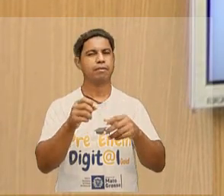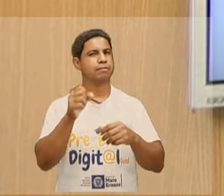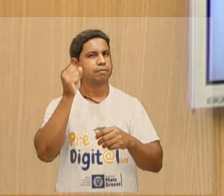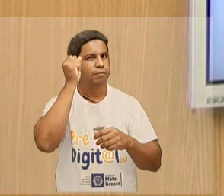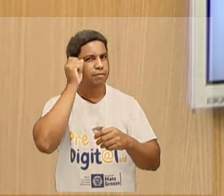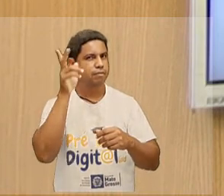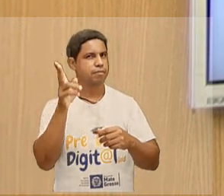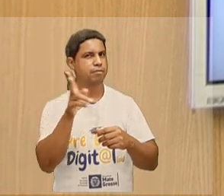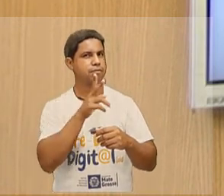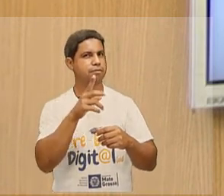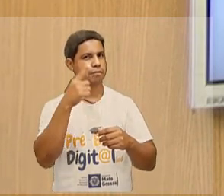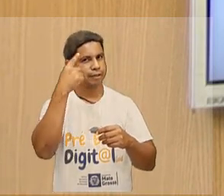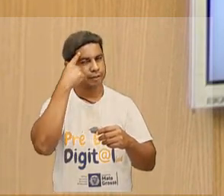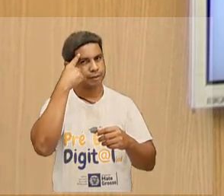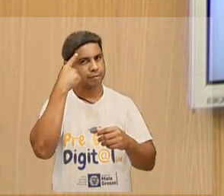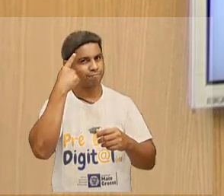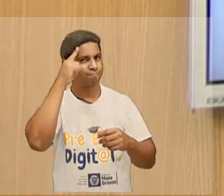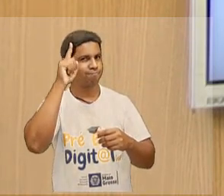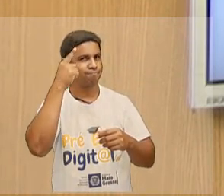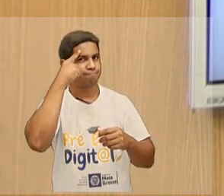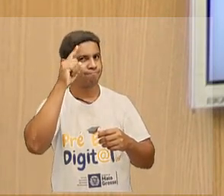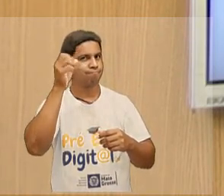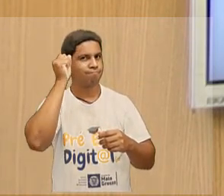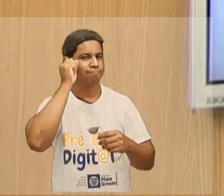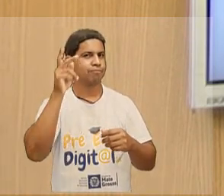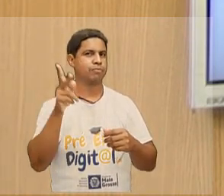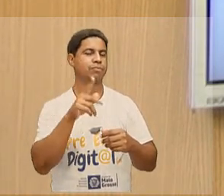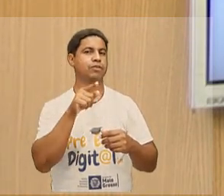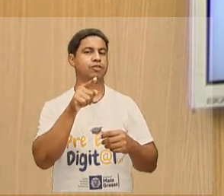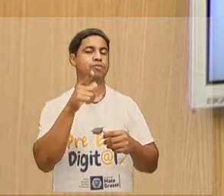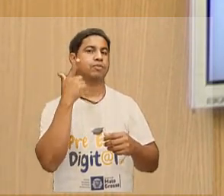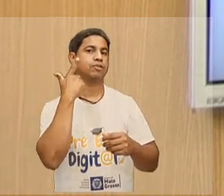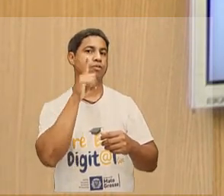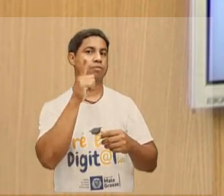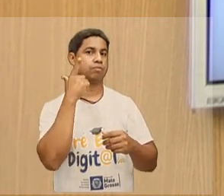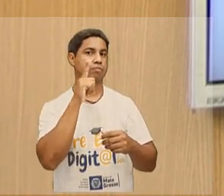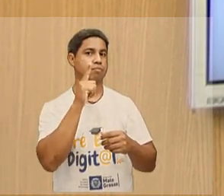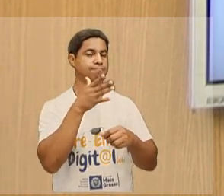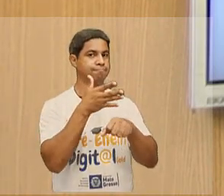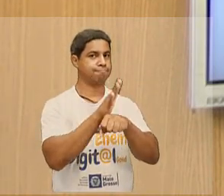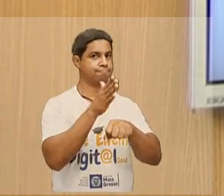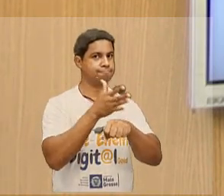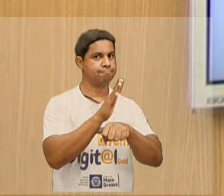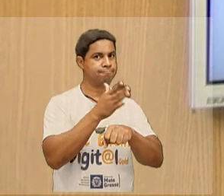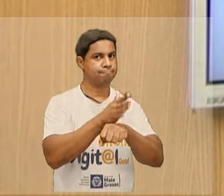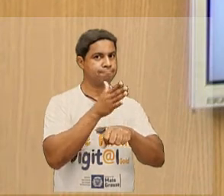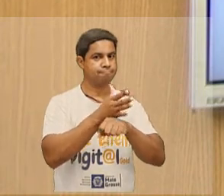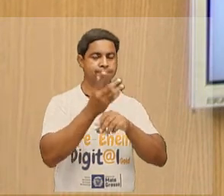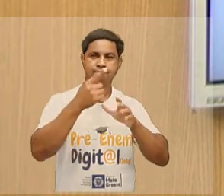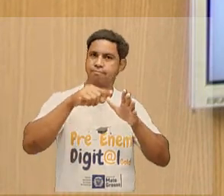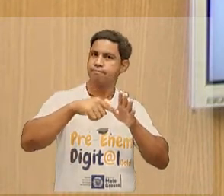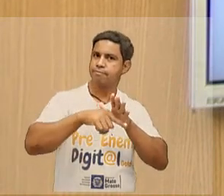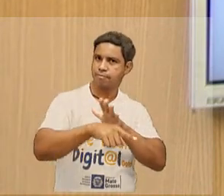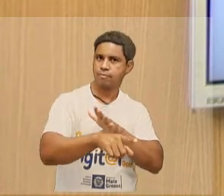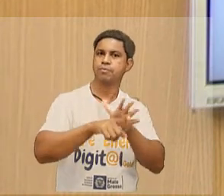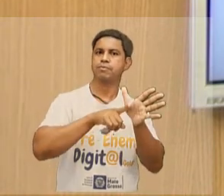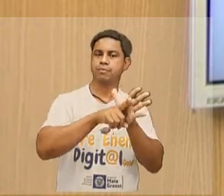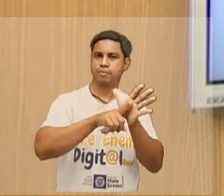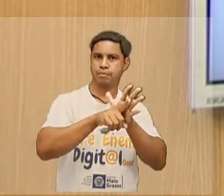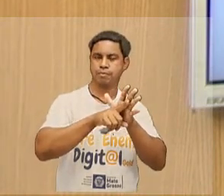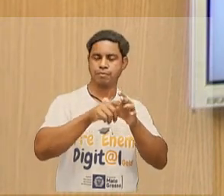esperteza. Expertise, essa expertise você consegue quando você pratica, você aprofunda, que a tua visão